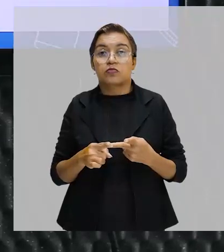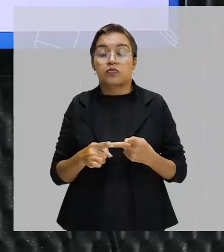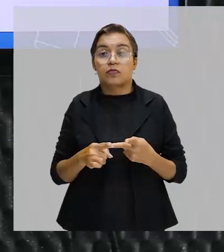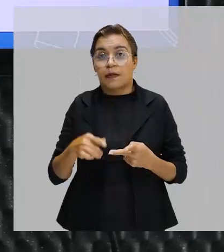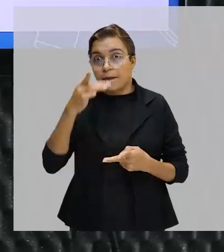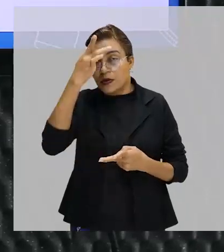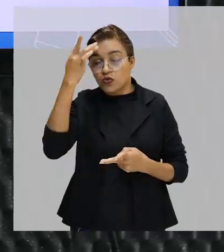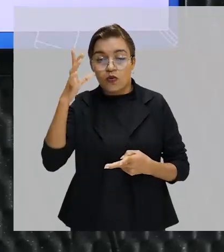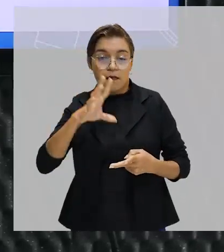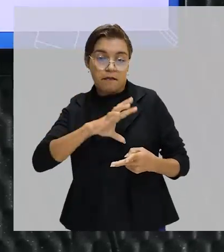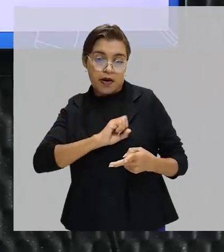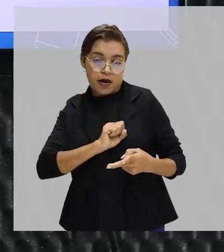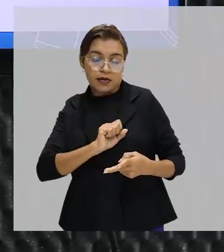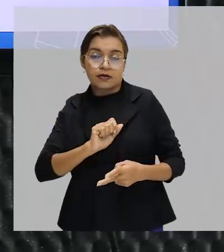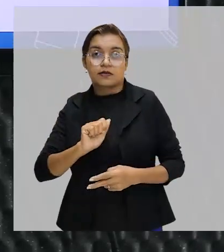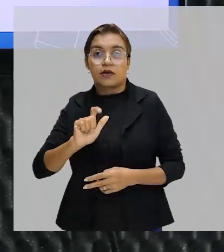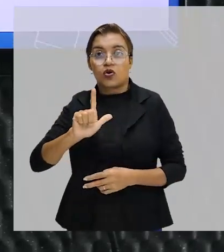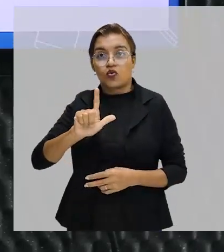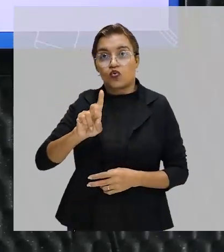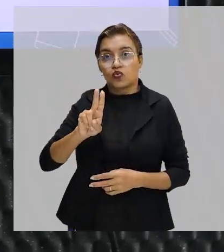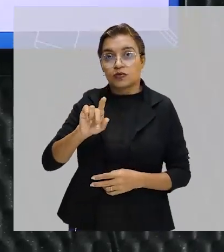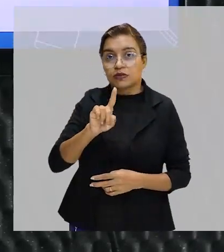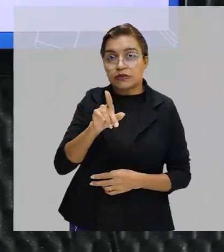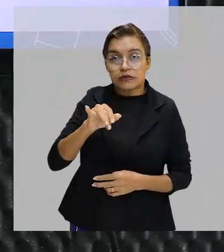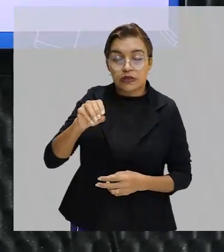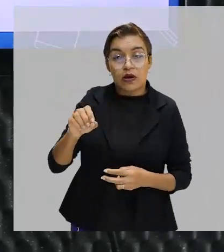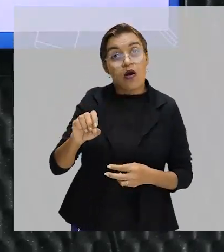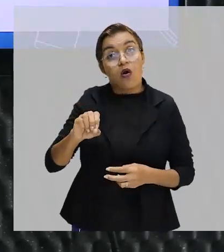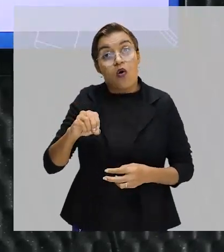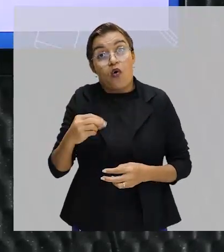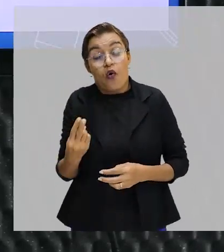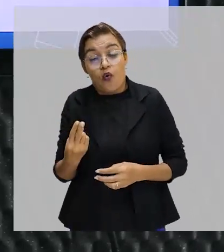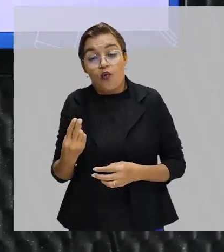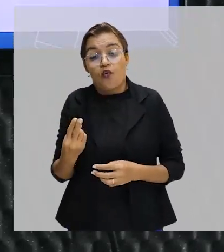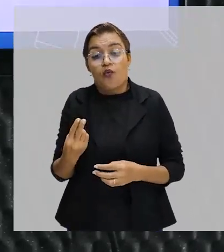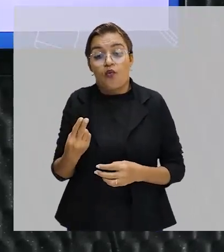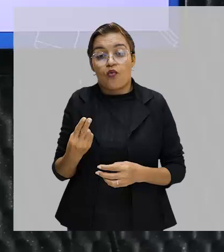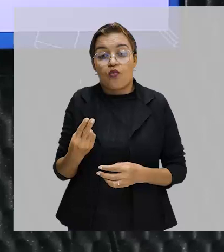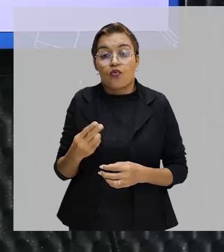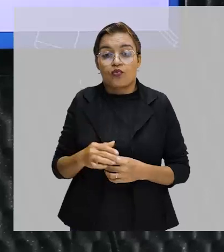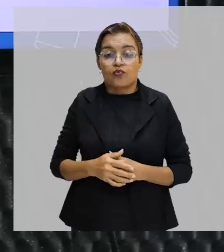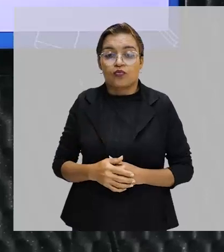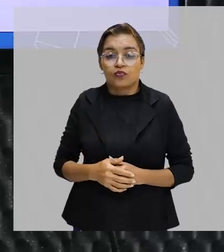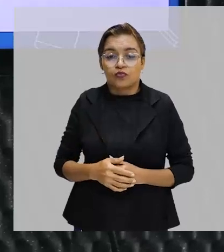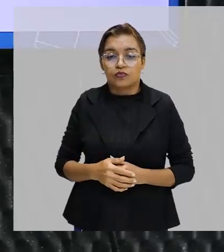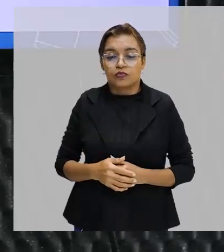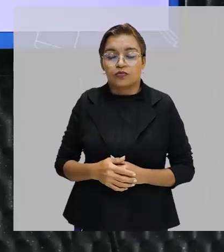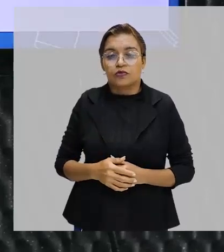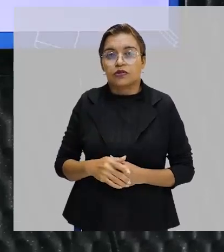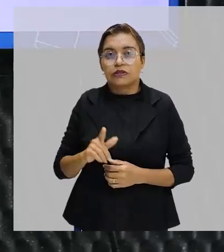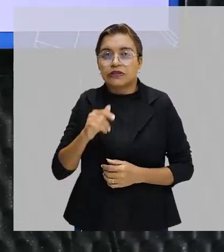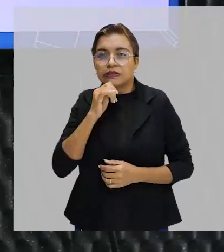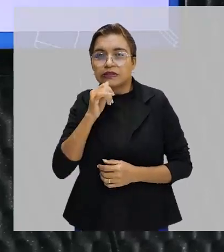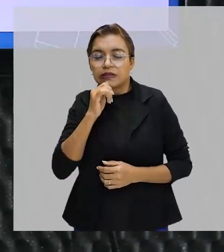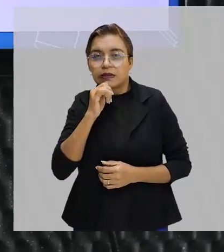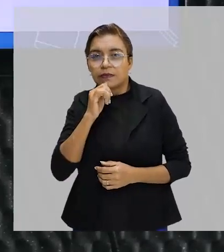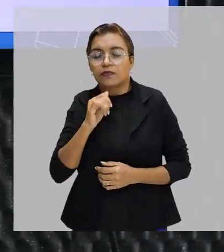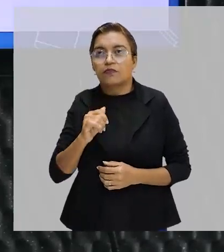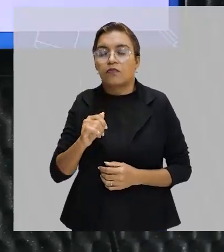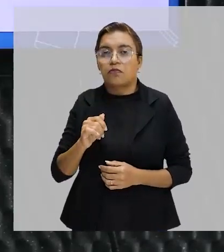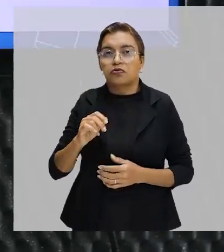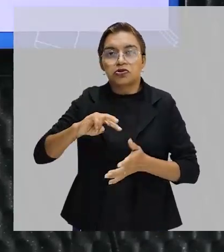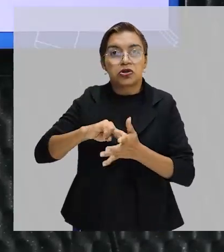amada, a luzia, ou poderia ser no sentido de luzir, de brilhar. A estrela